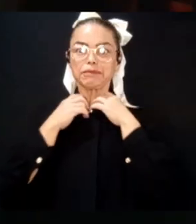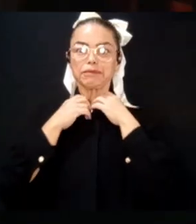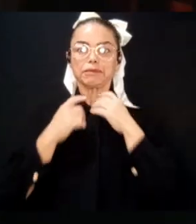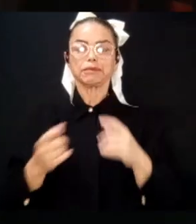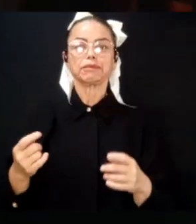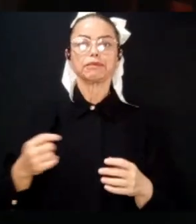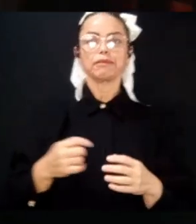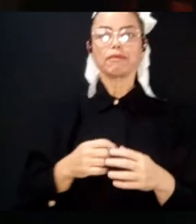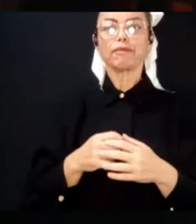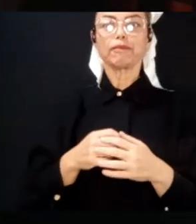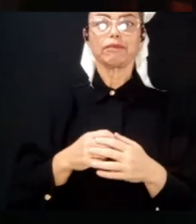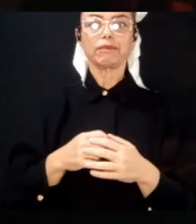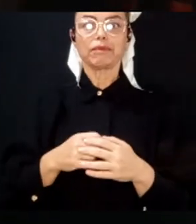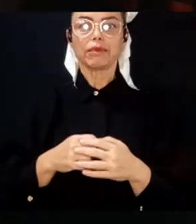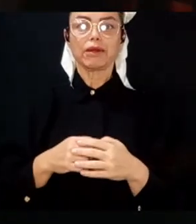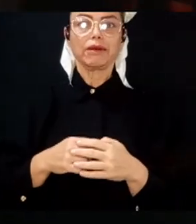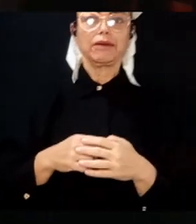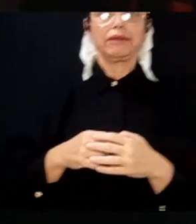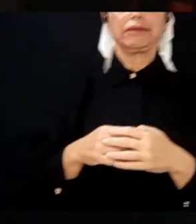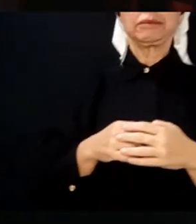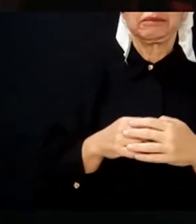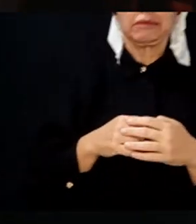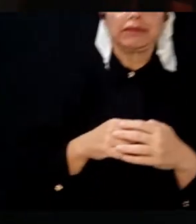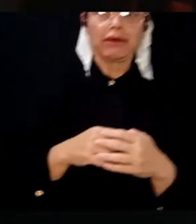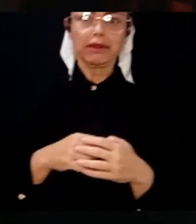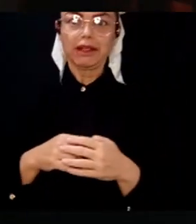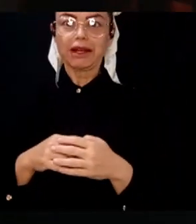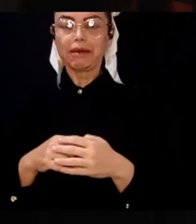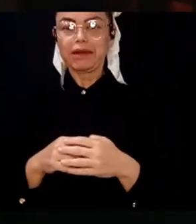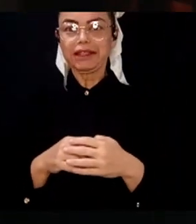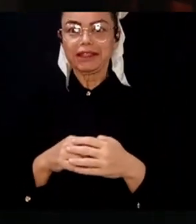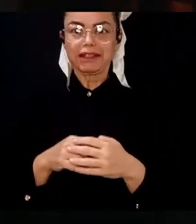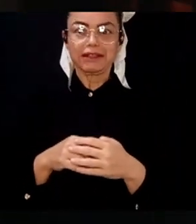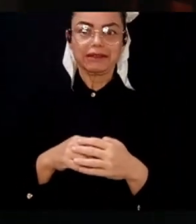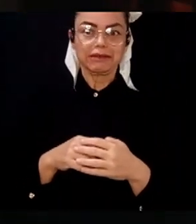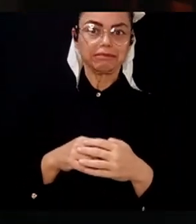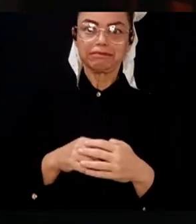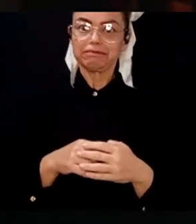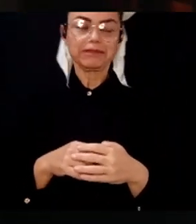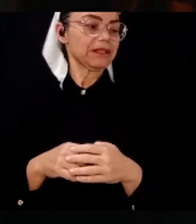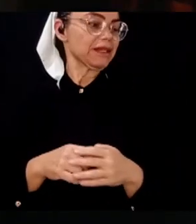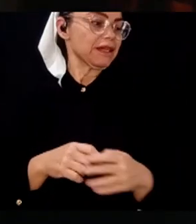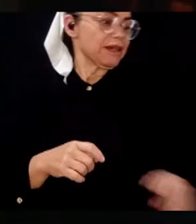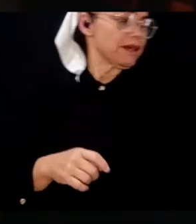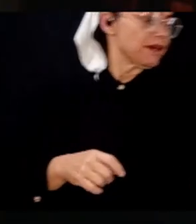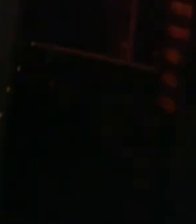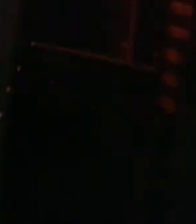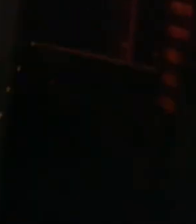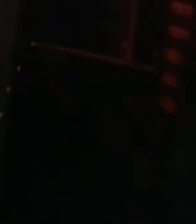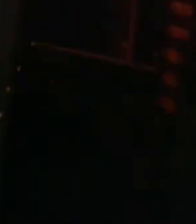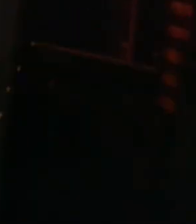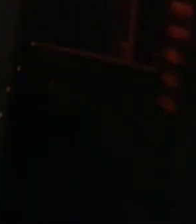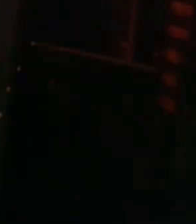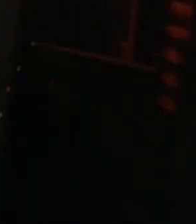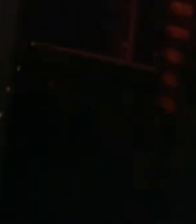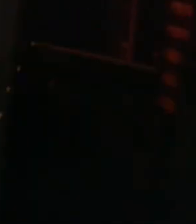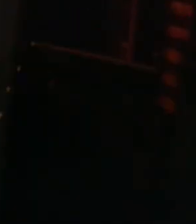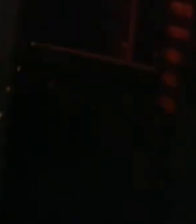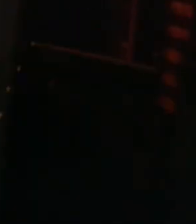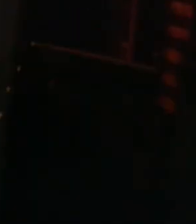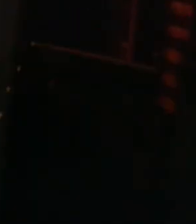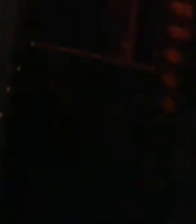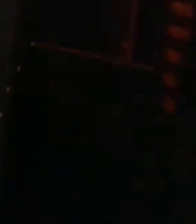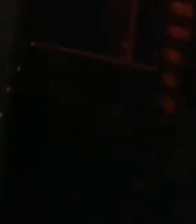no aeroporto, na rodoviária, na estrada. Dados mostram que cerca de 23% dos brasileiros apresentam sintomas